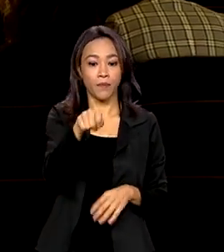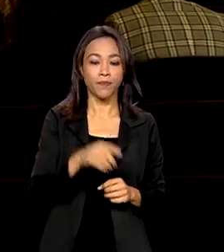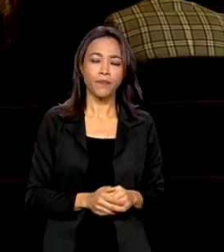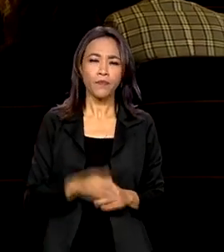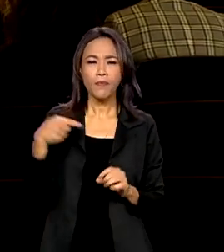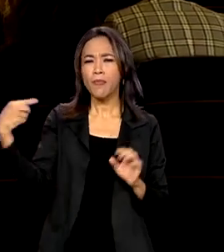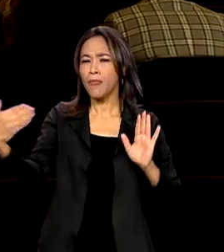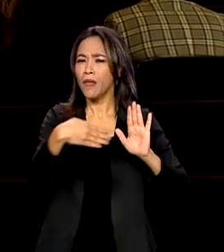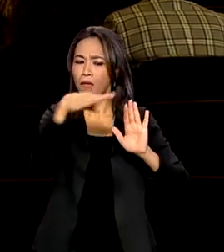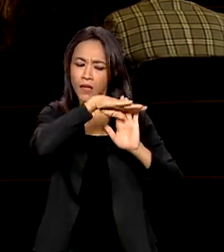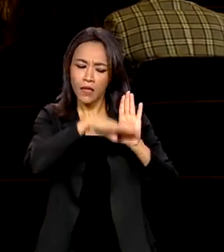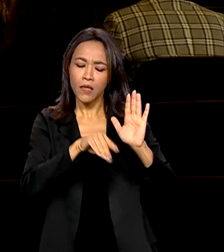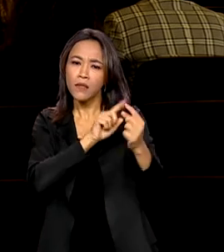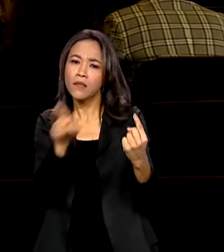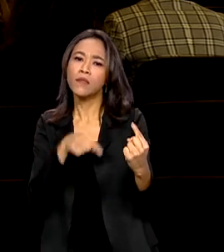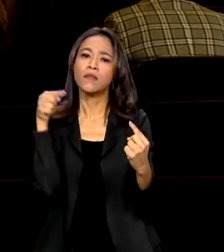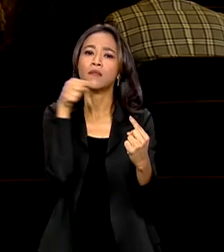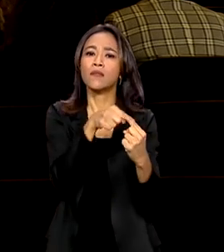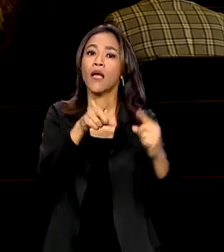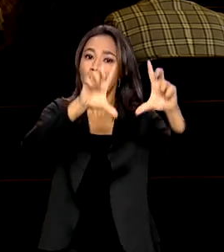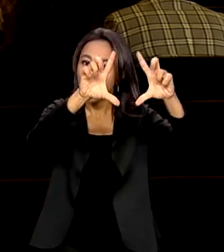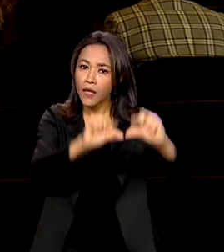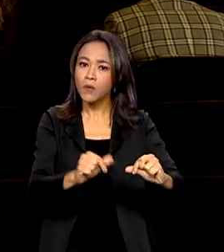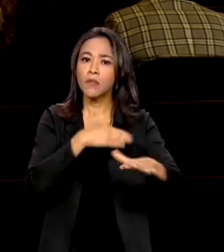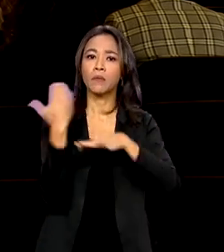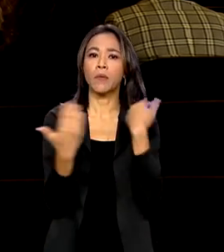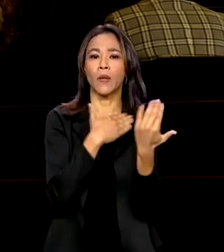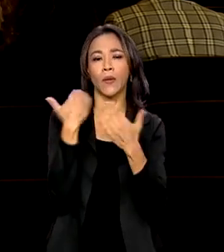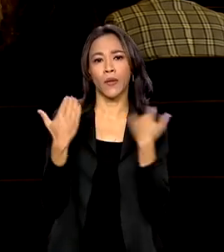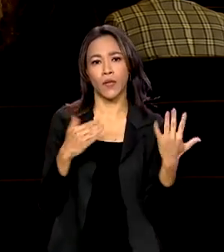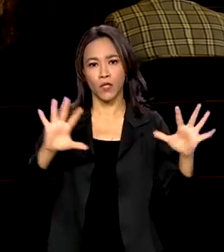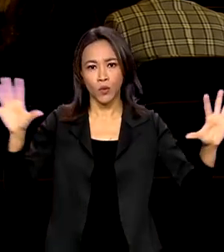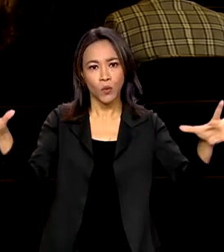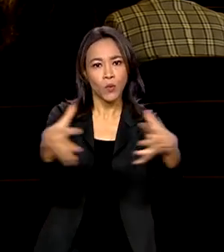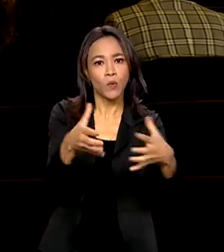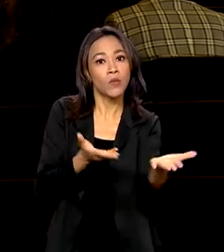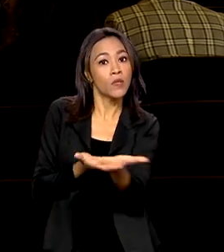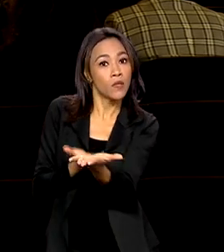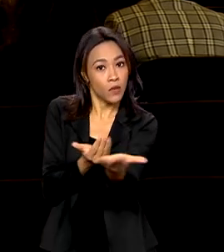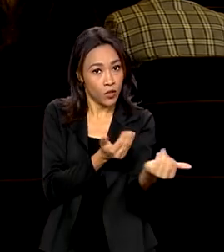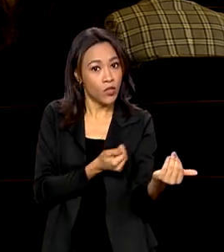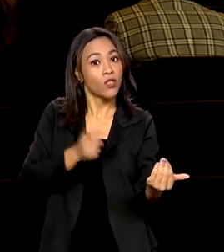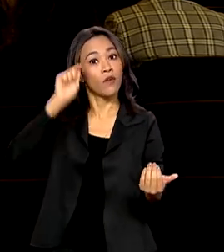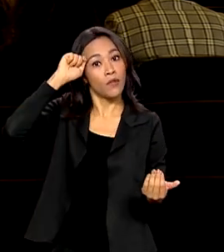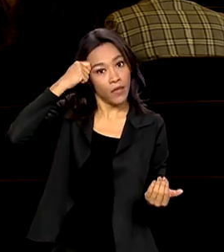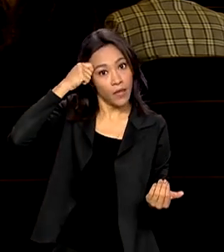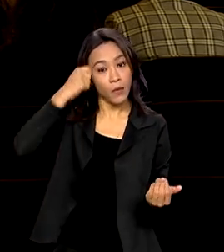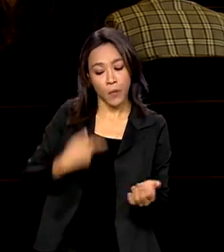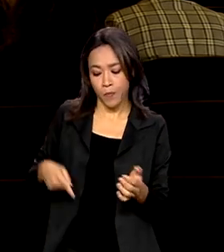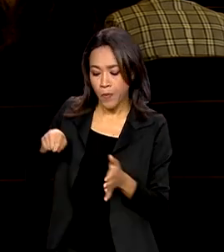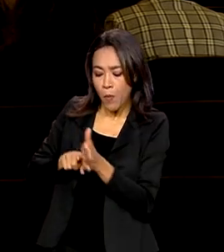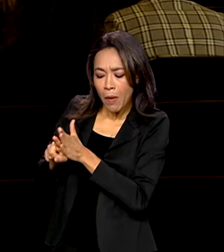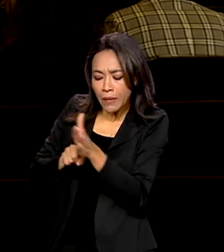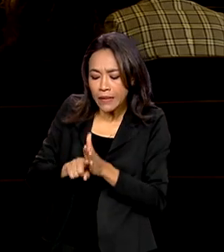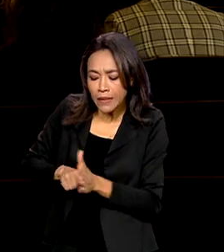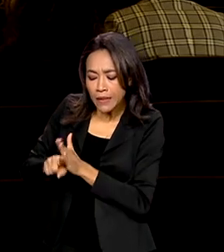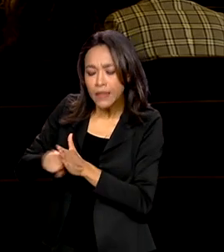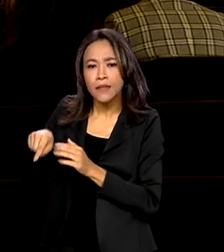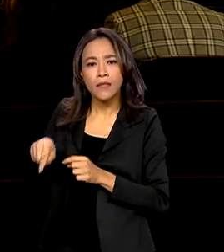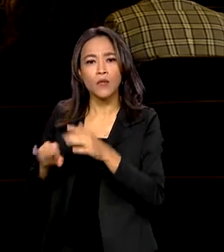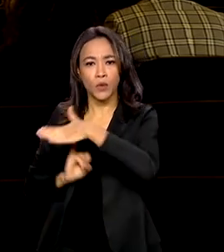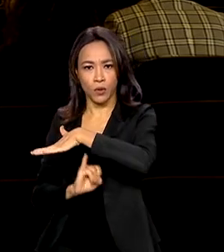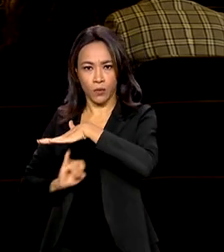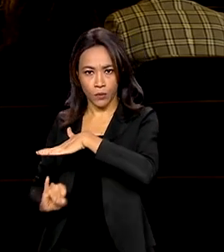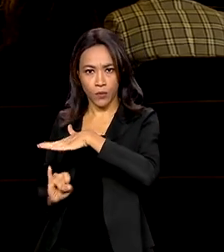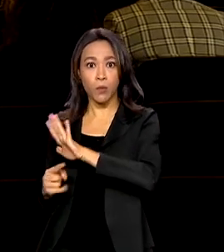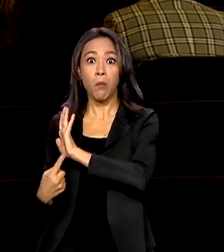como principal meta reduzir a letalidade entre a população negra. Levantamento do Instituto Sou da Paz aponta que o